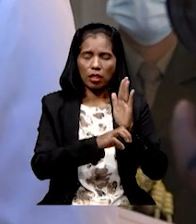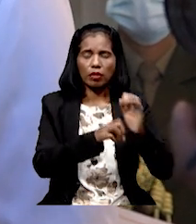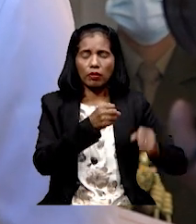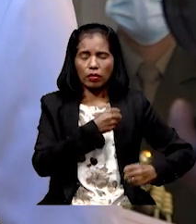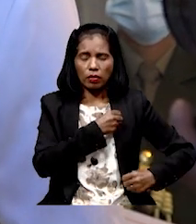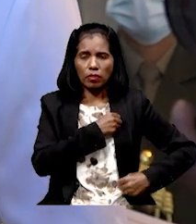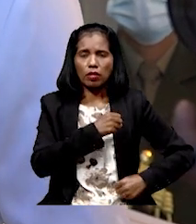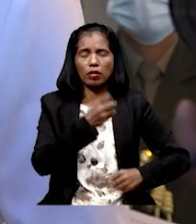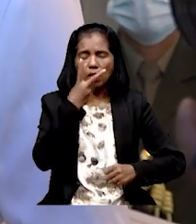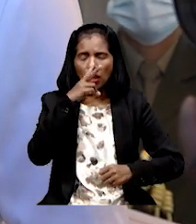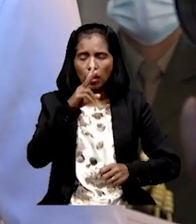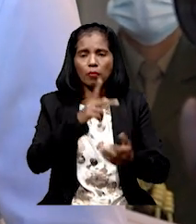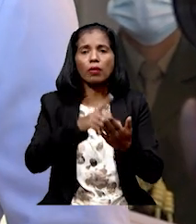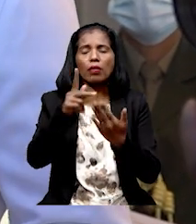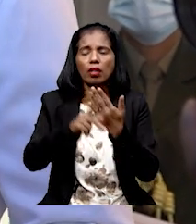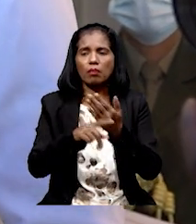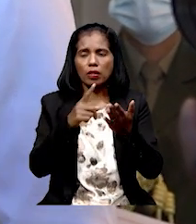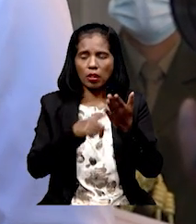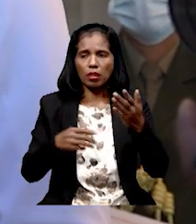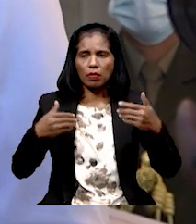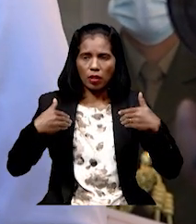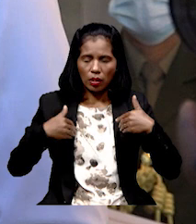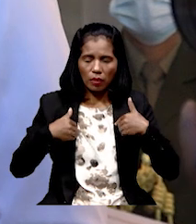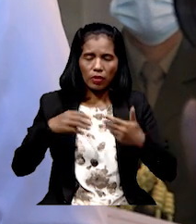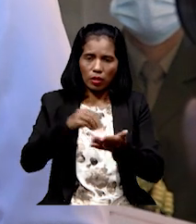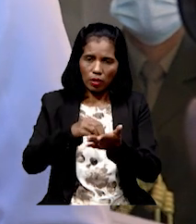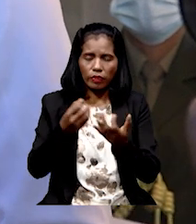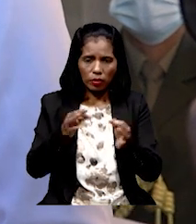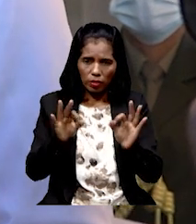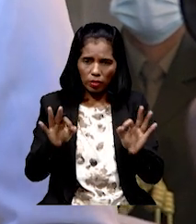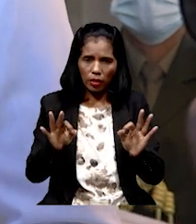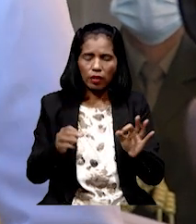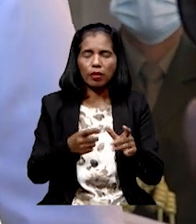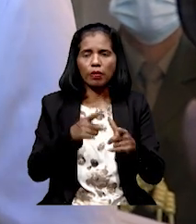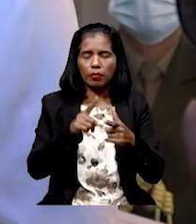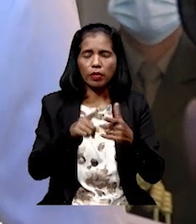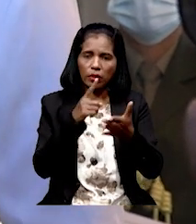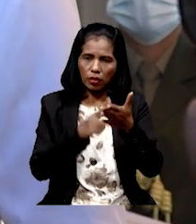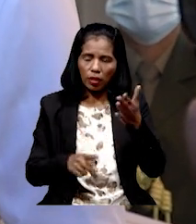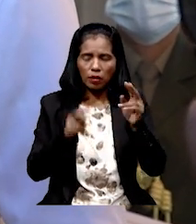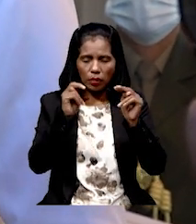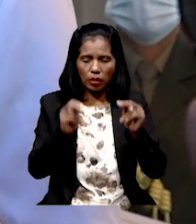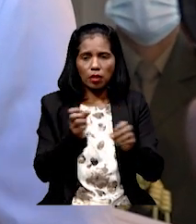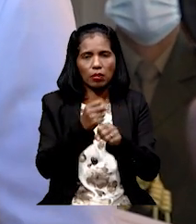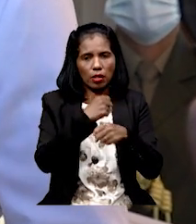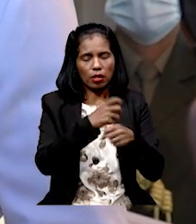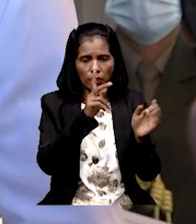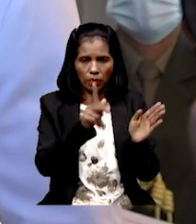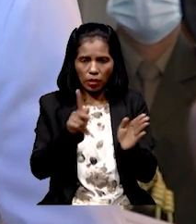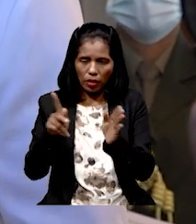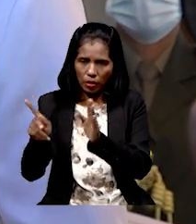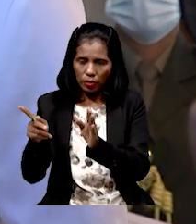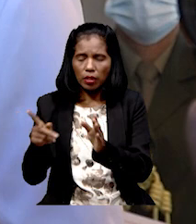Seirama, programa Seirama que ia, estabelecido ona, e Seirama que precisa planeia, Seirama que